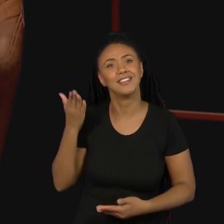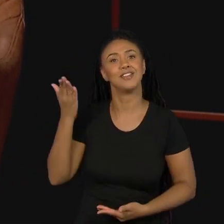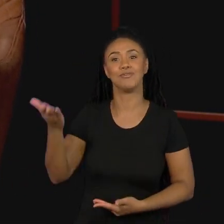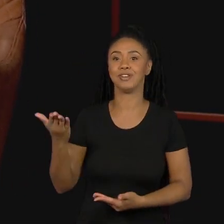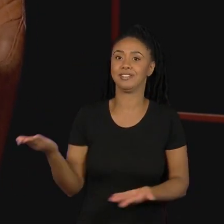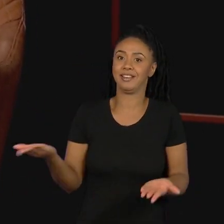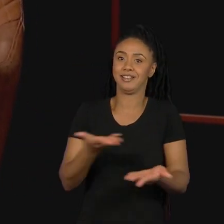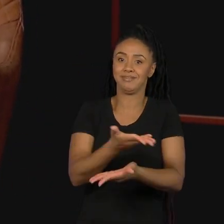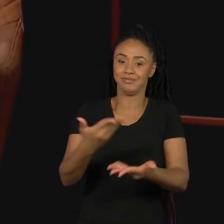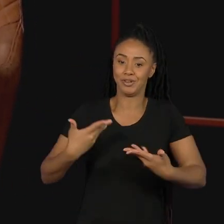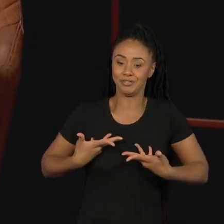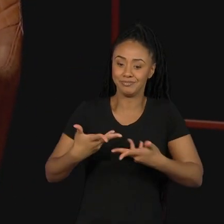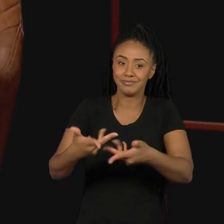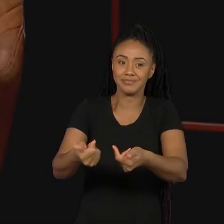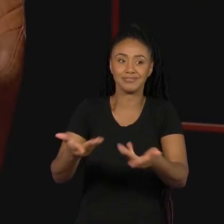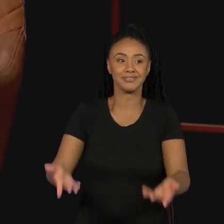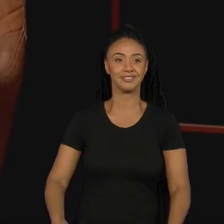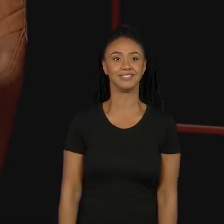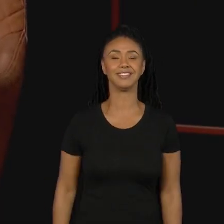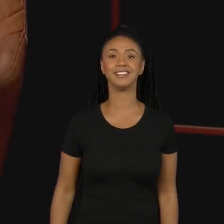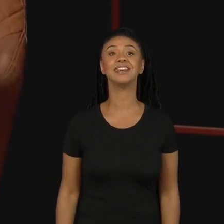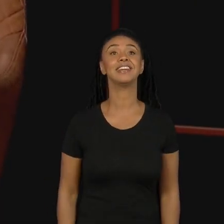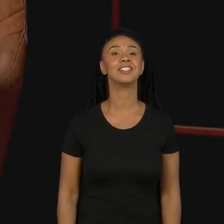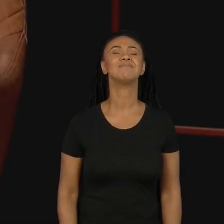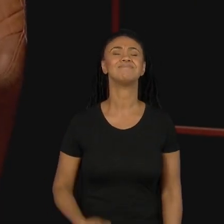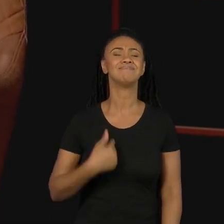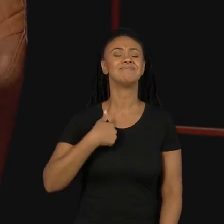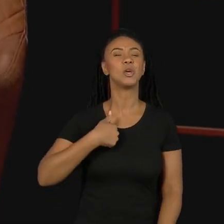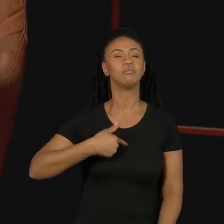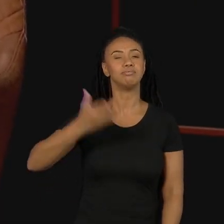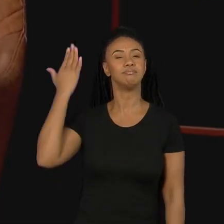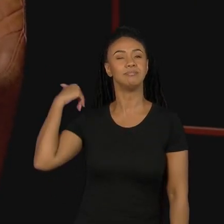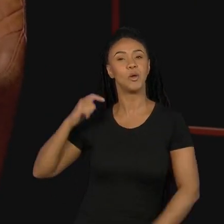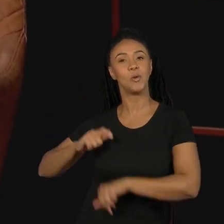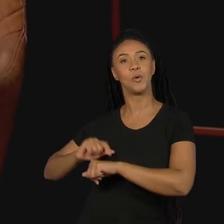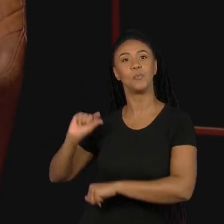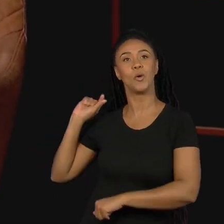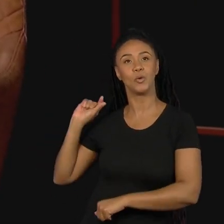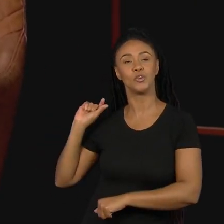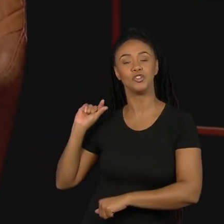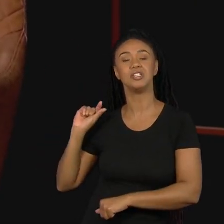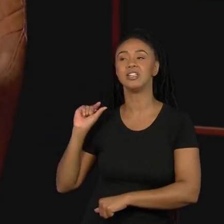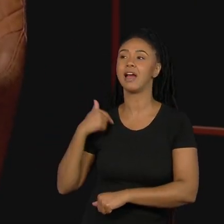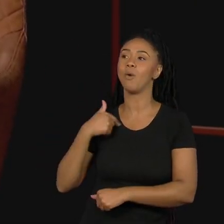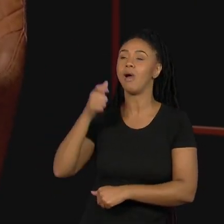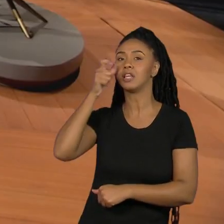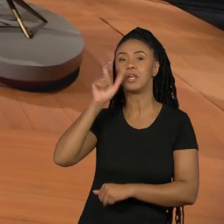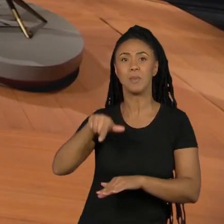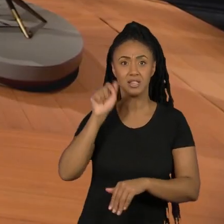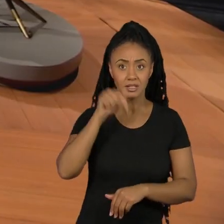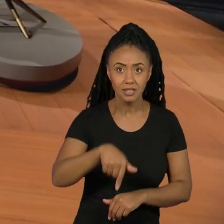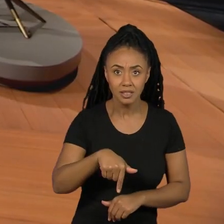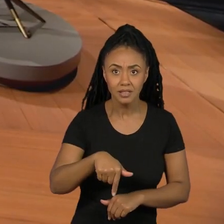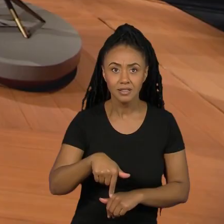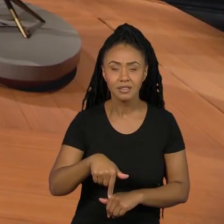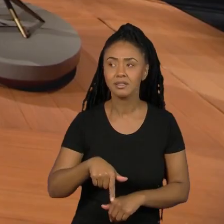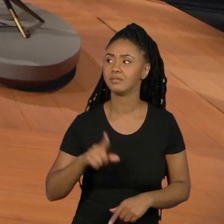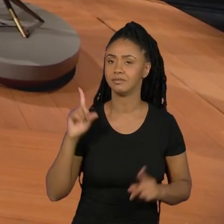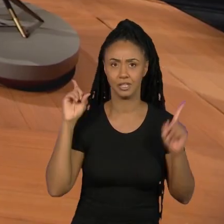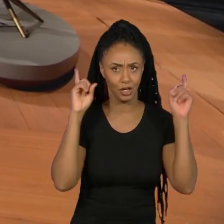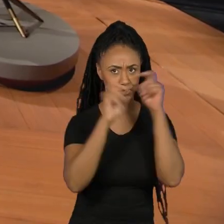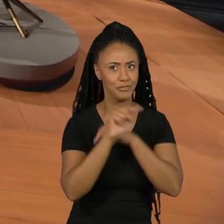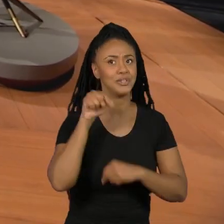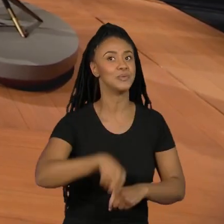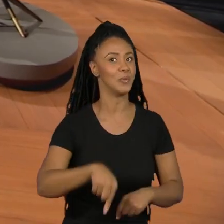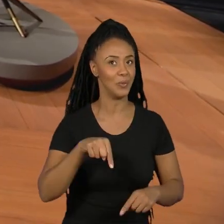vocês. Olha aqui, eu tenho uma grande coleção de quebra-cabeças, mas esse quebra-cabeça de hoje é difícil.